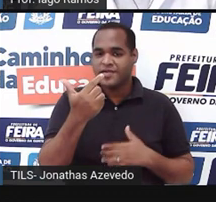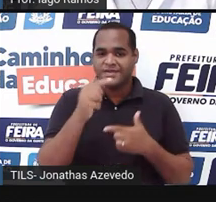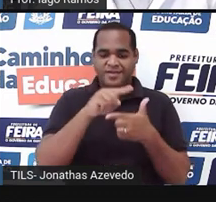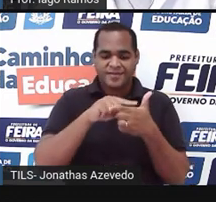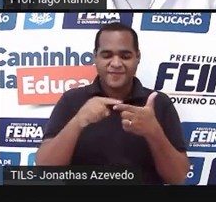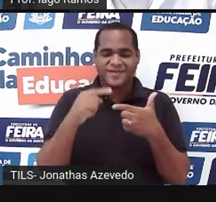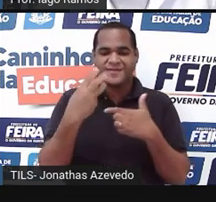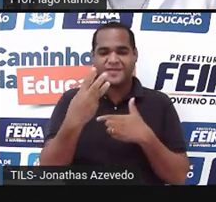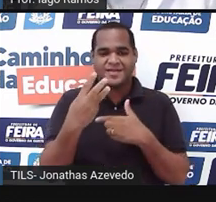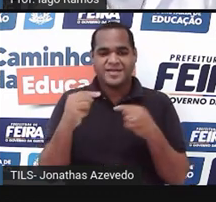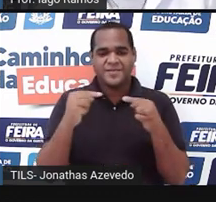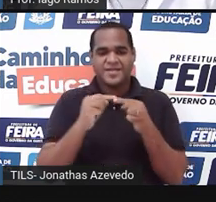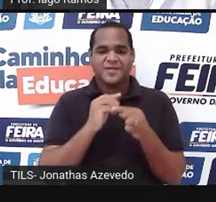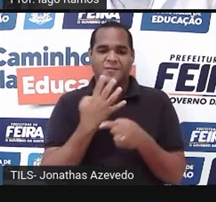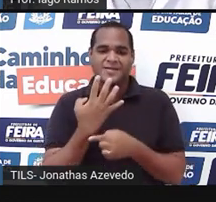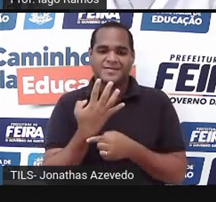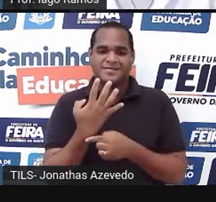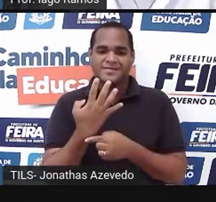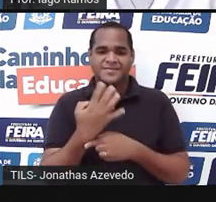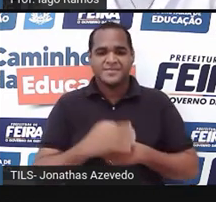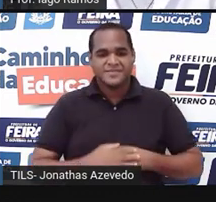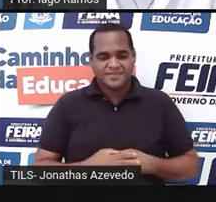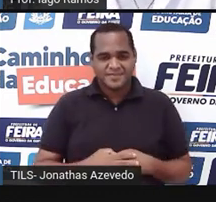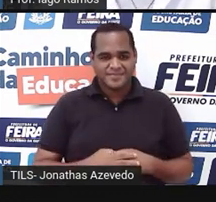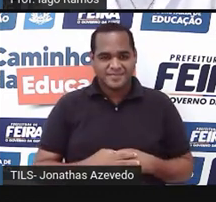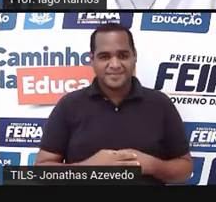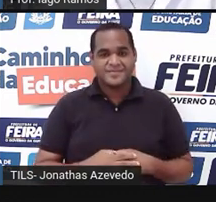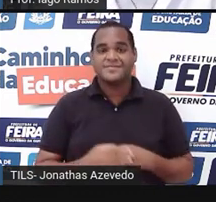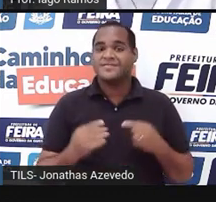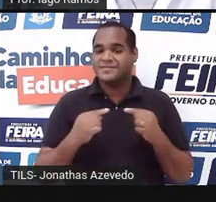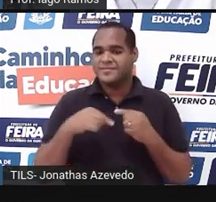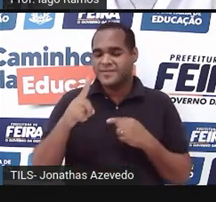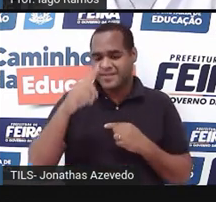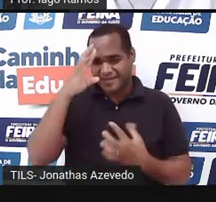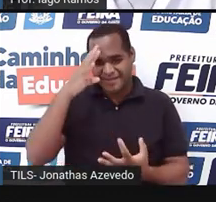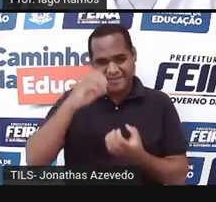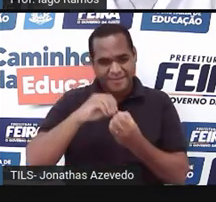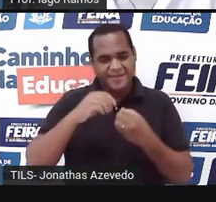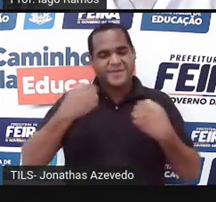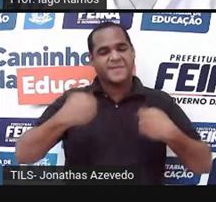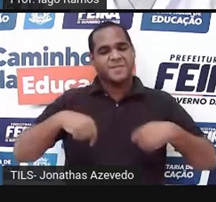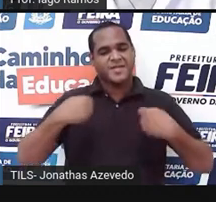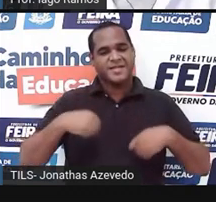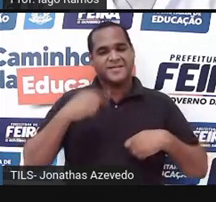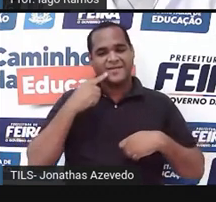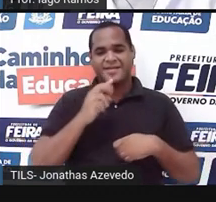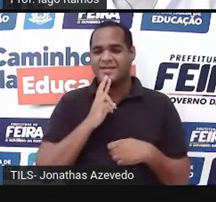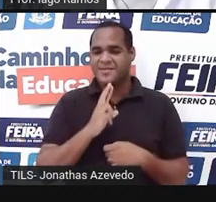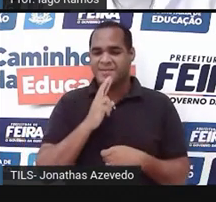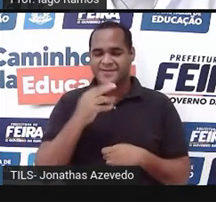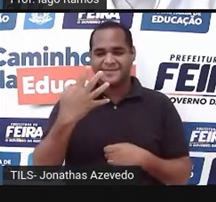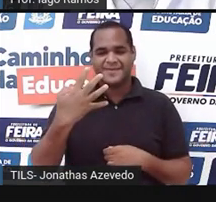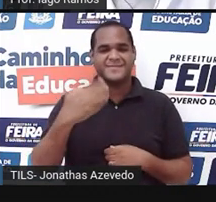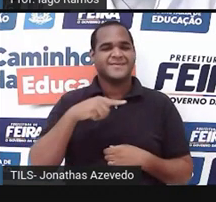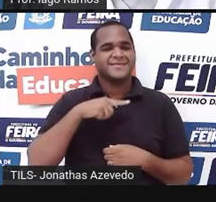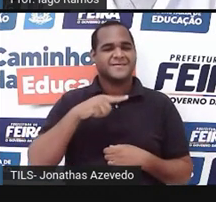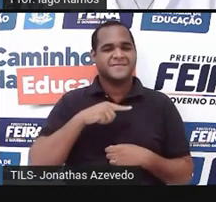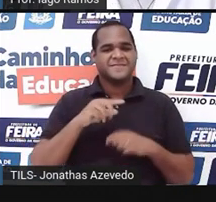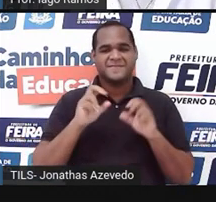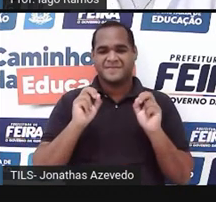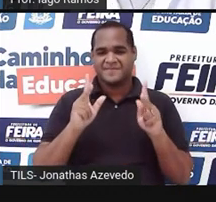/ 3 que dá quatro e por isso que a gente precisava ali né marcar a resposta quatro Tá